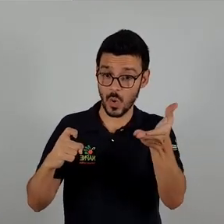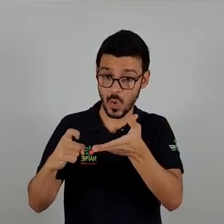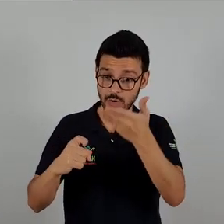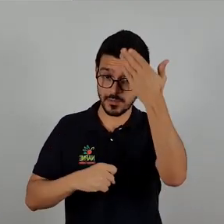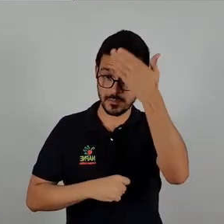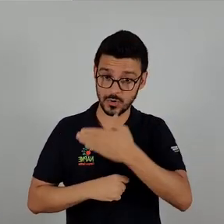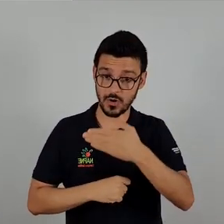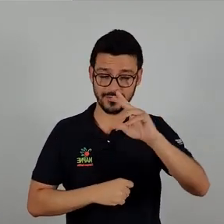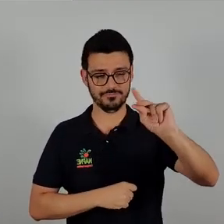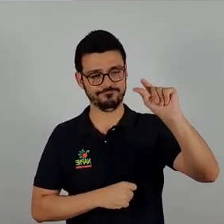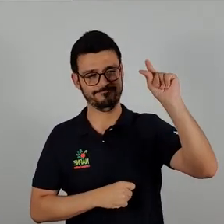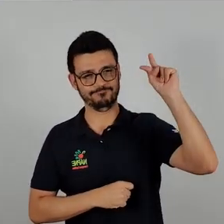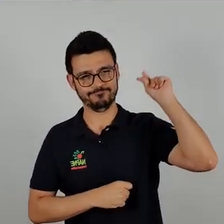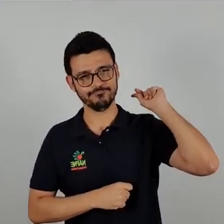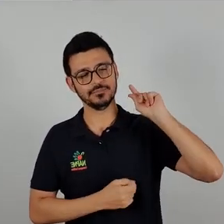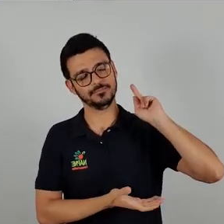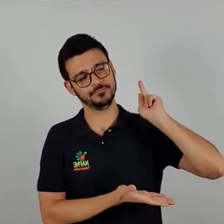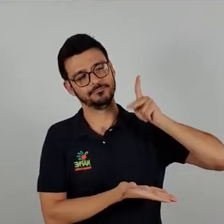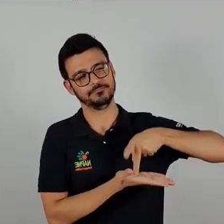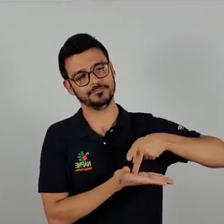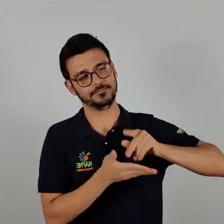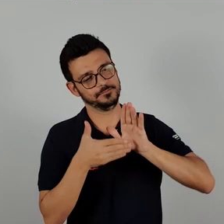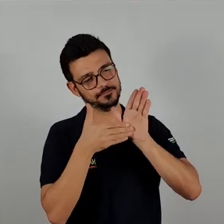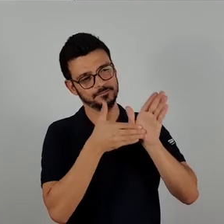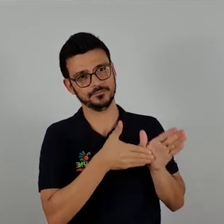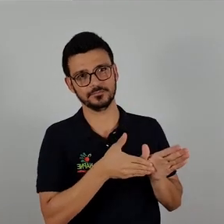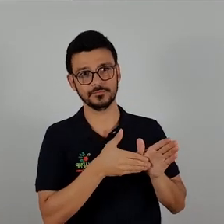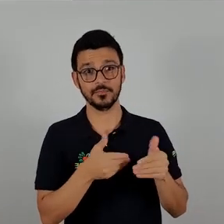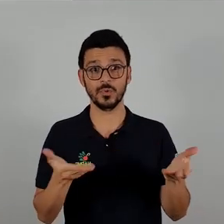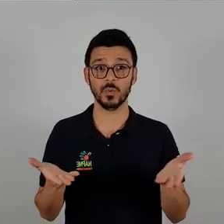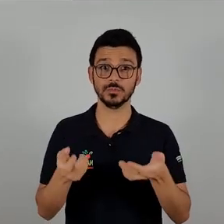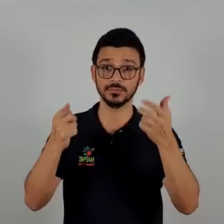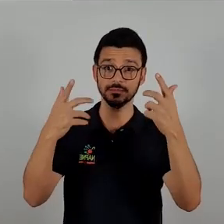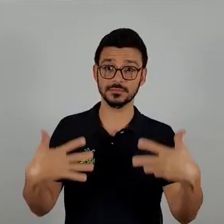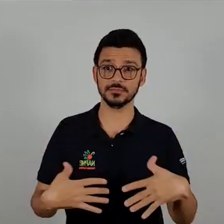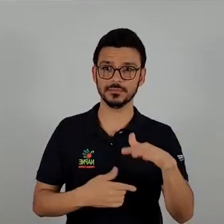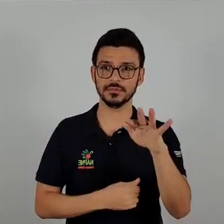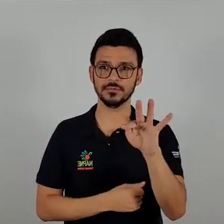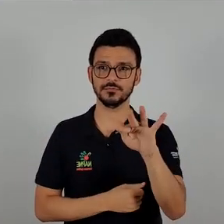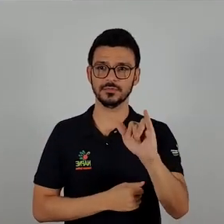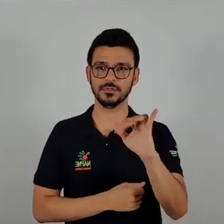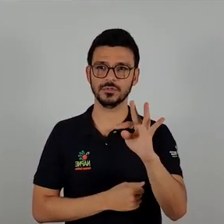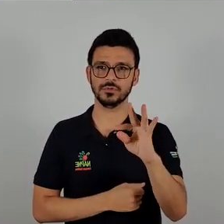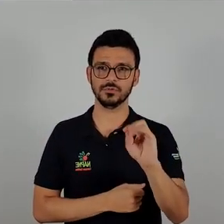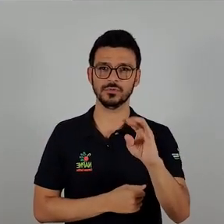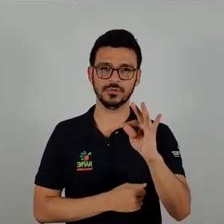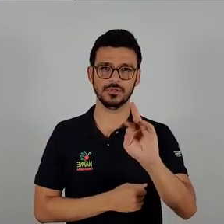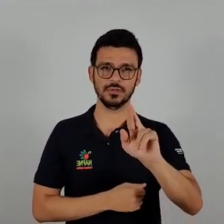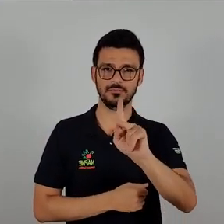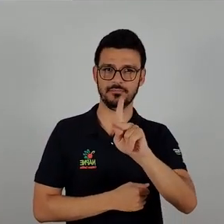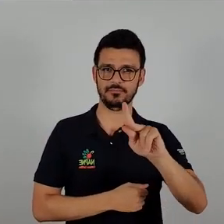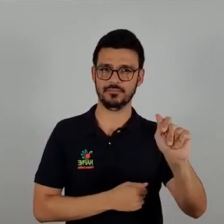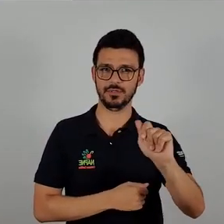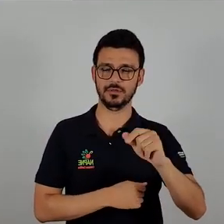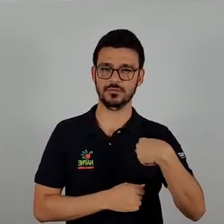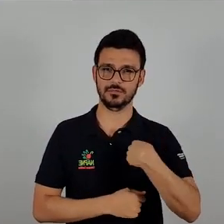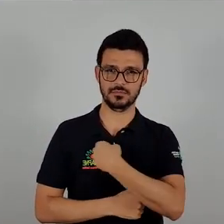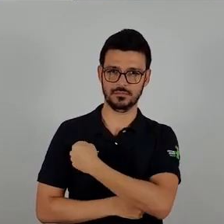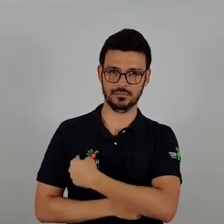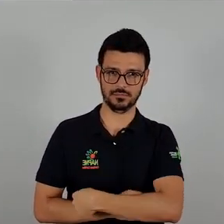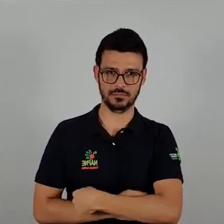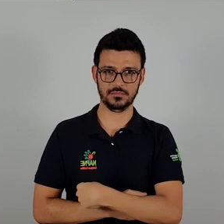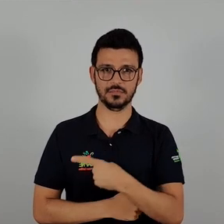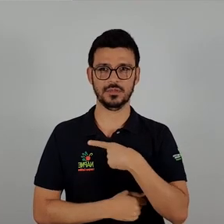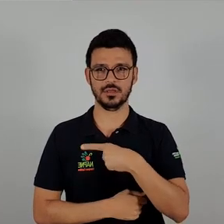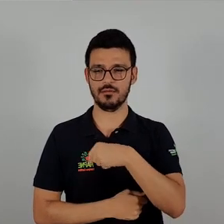aqui muitos ramos, né, para falar, muitos assuntos para debater, mas eu fiz questão de atender esse pedido